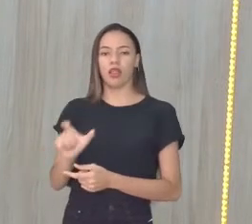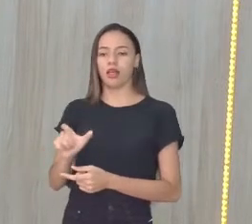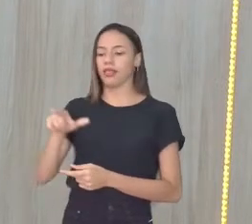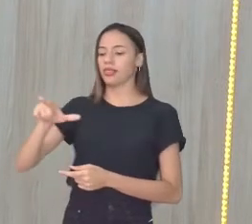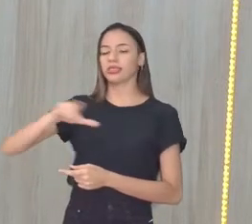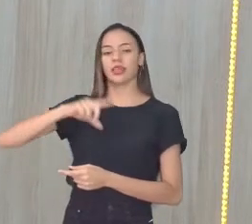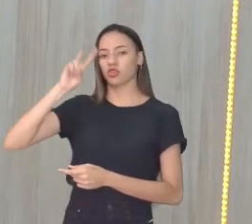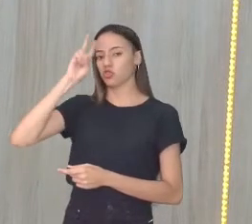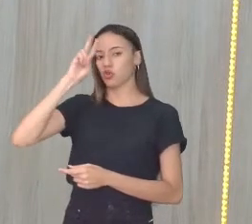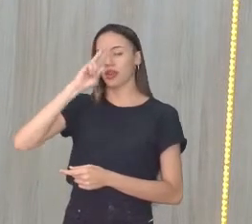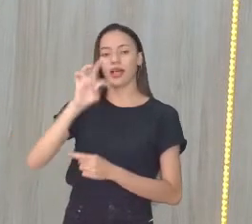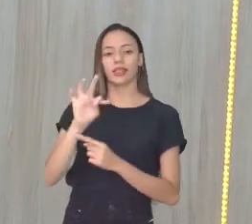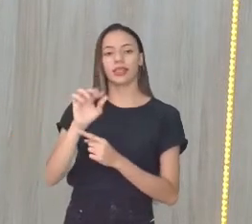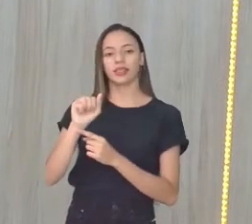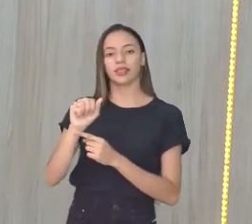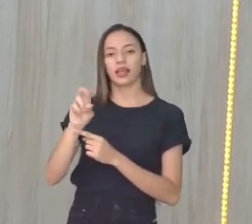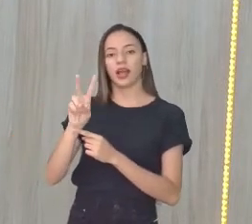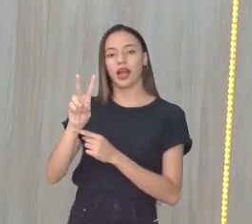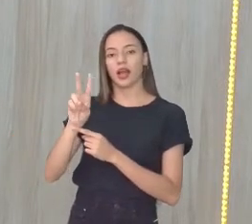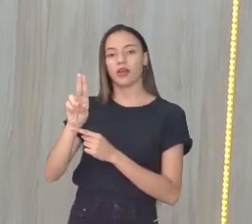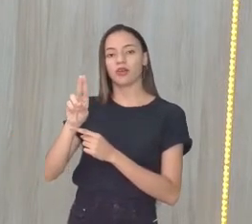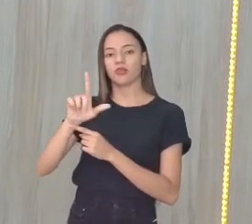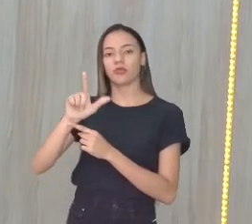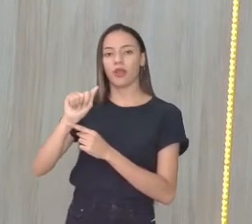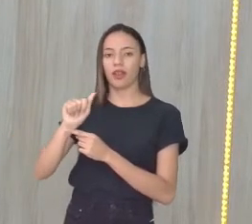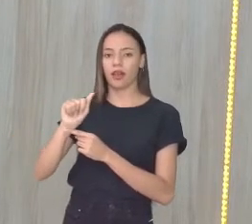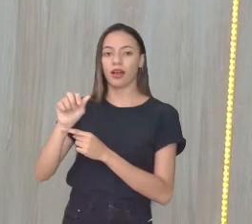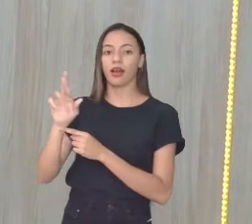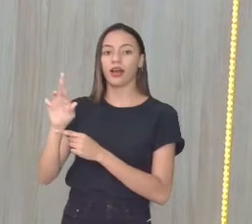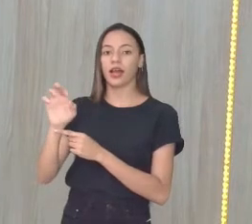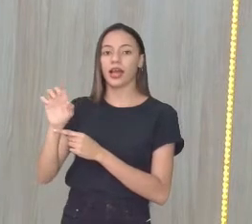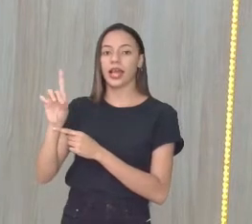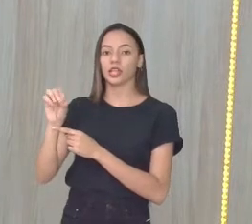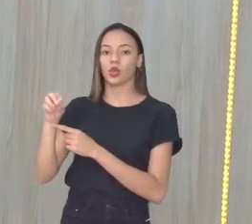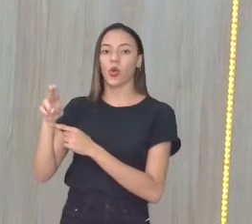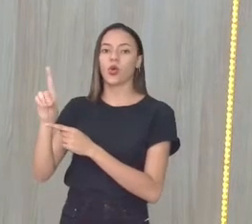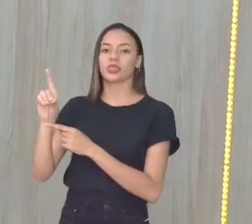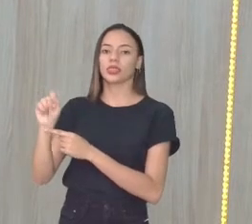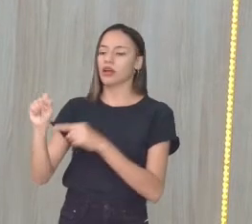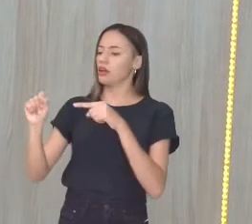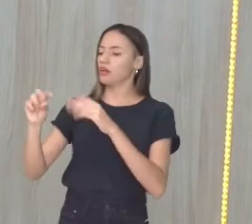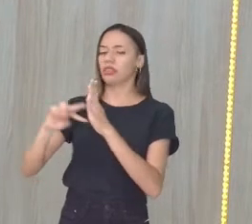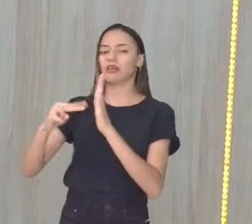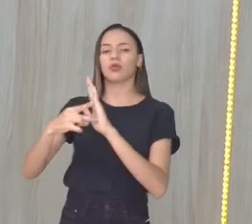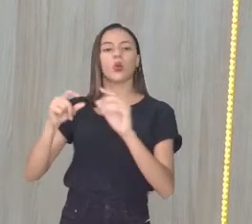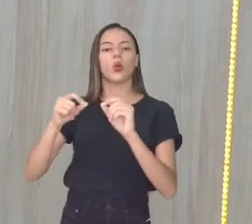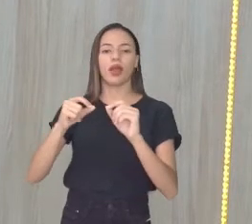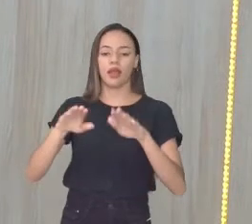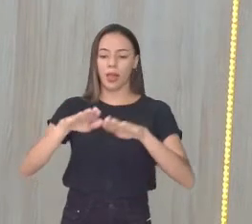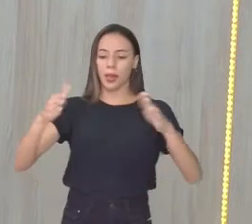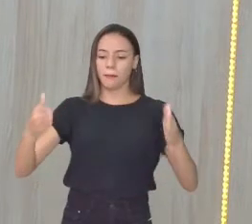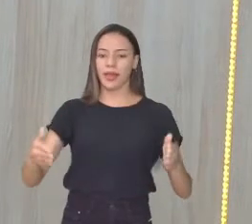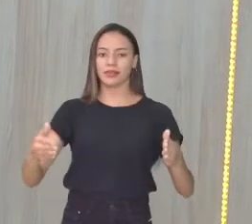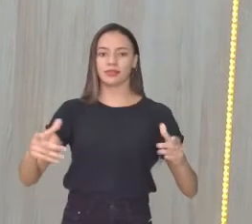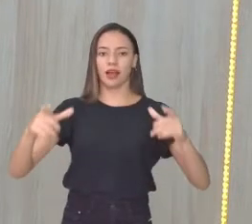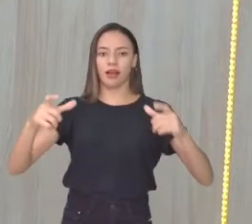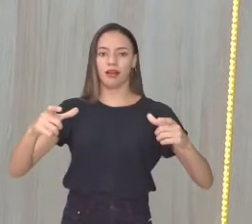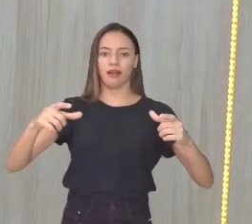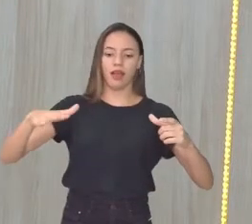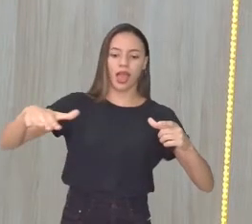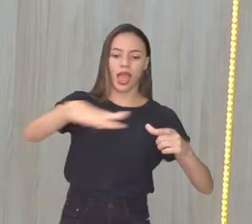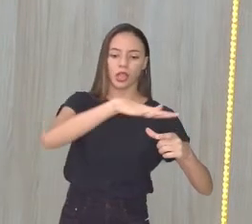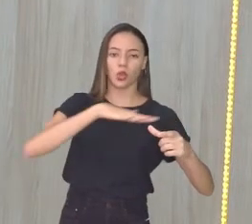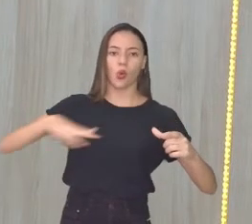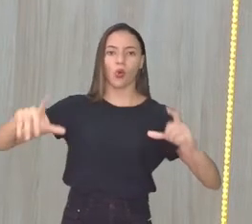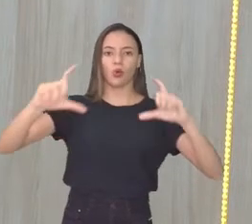redonda. Távola ou tábula é de mesa redonda. Por que a mesa redonda?